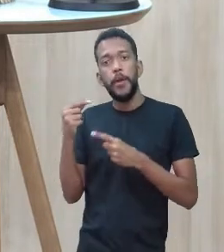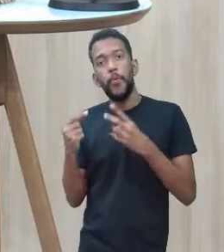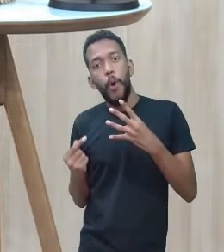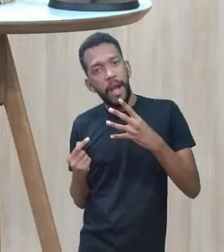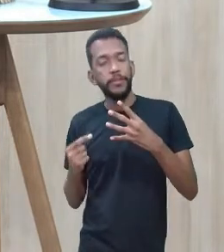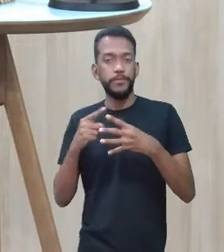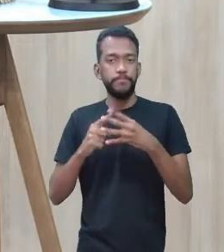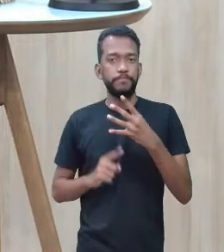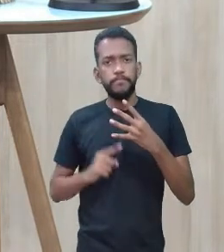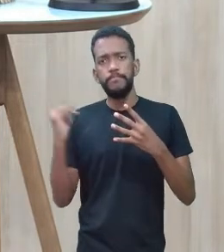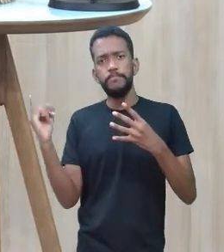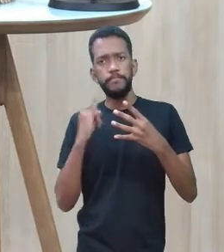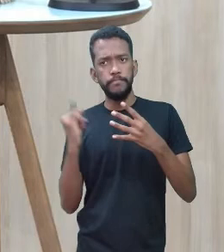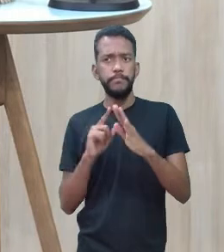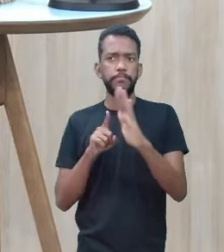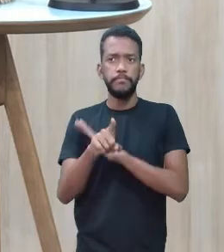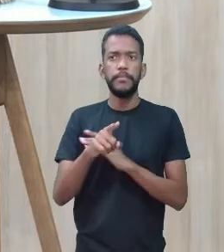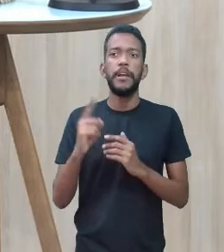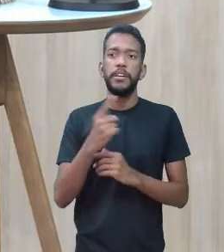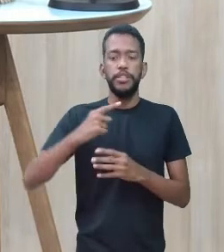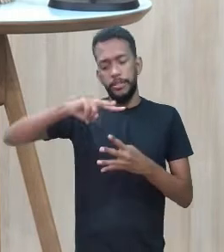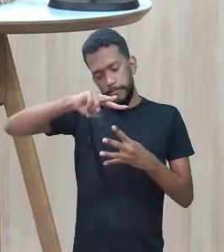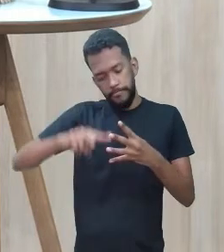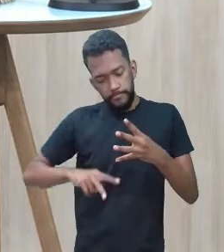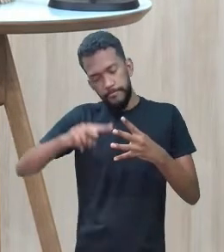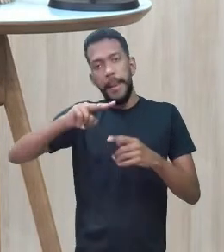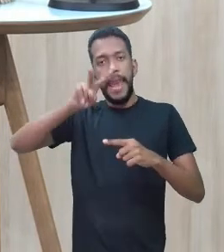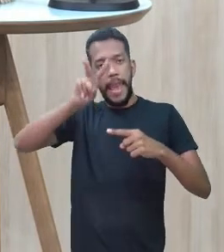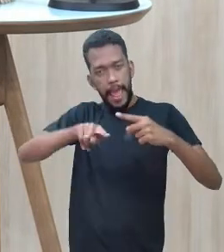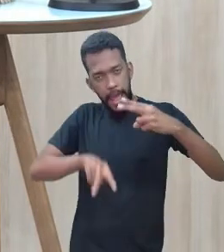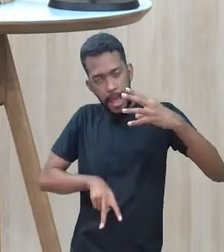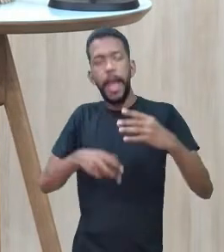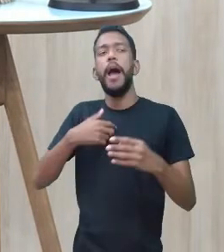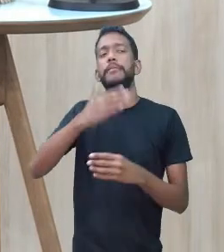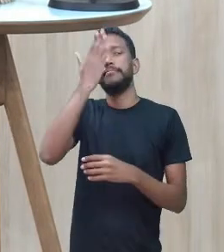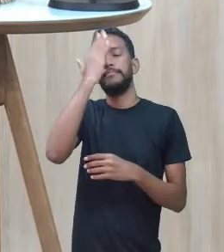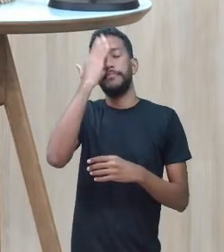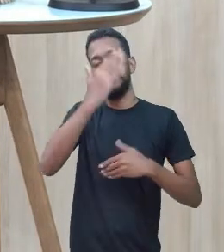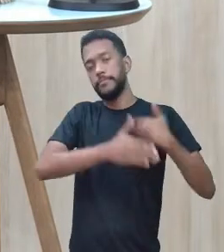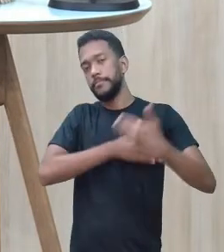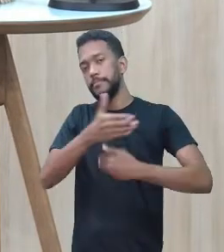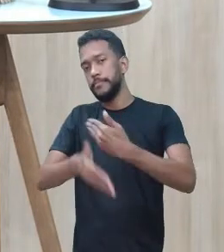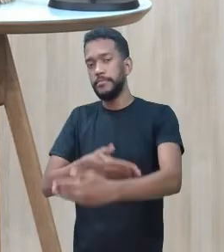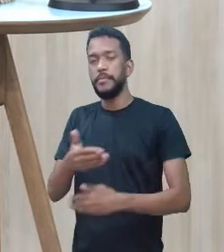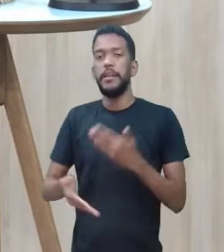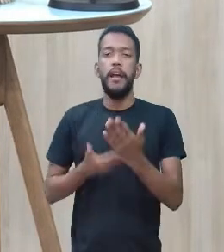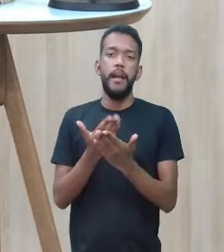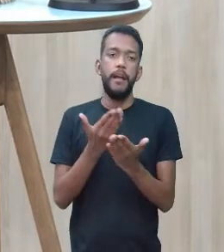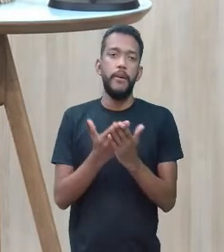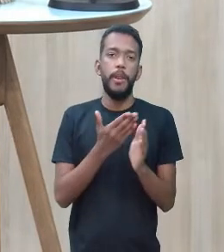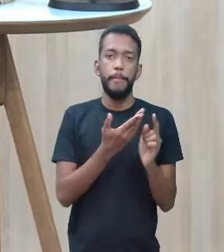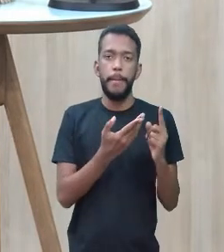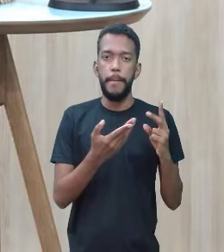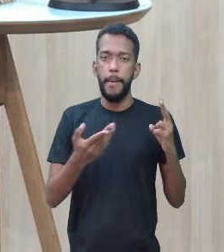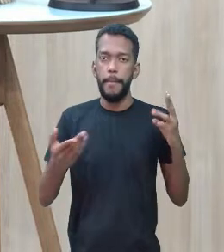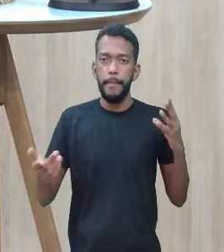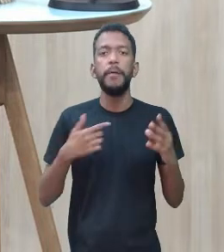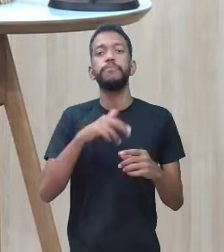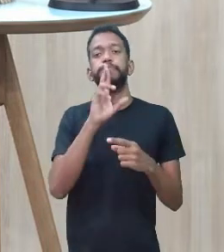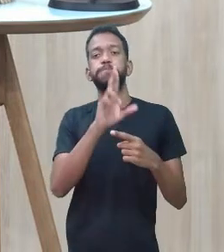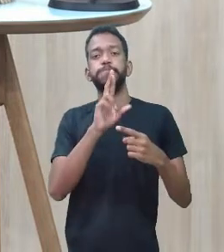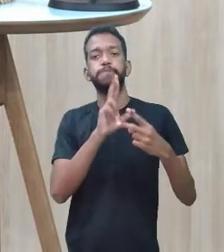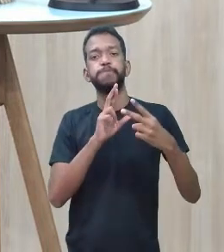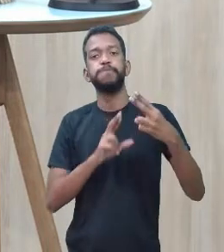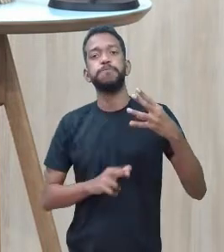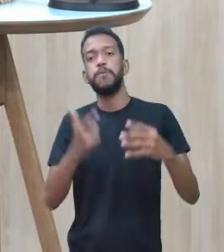questionamentos. Importante que a gente leia com atenção e no decorrer da aula que vocês consigam responder. Mas ao final da aula, vocês têm que